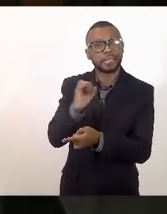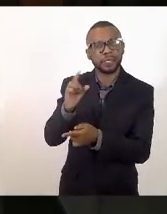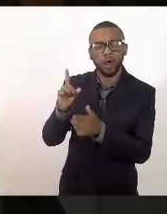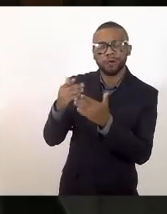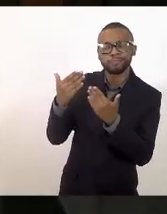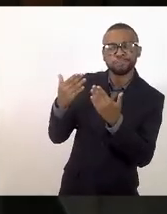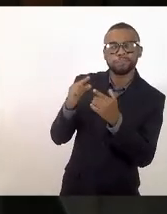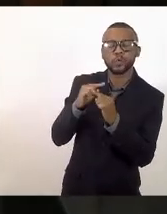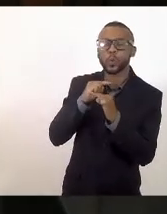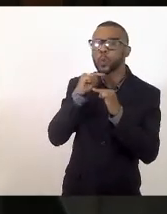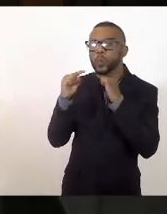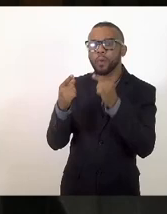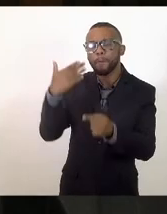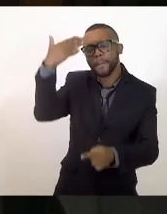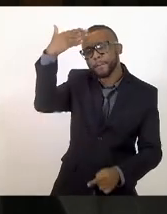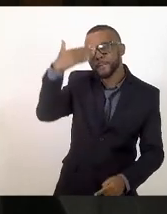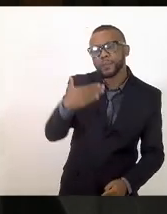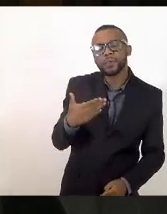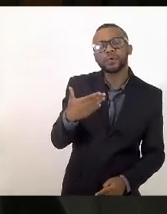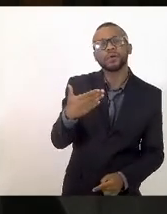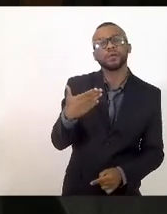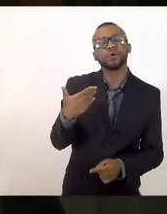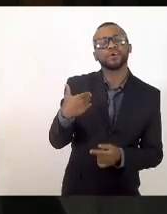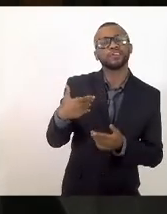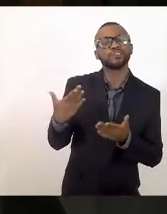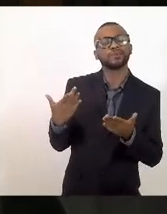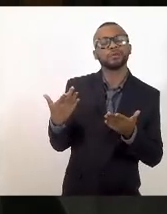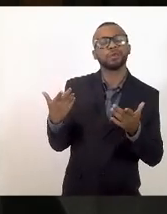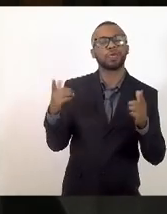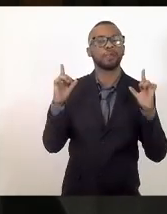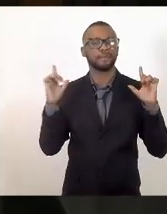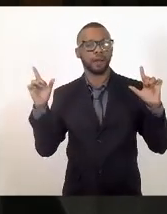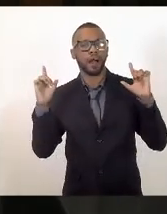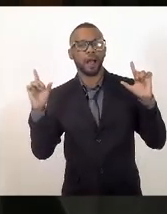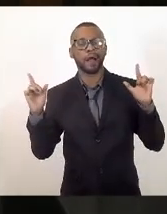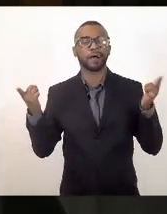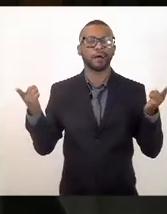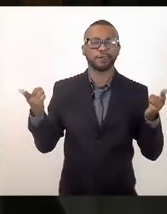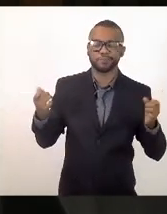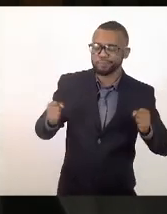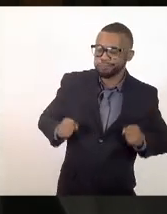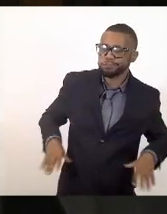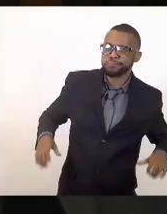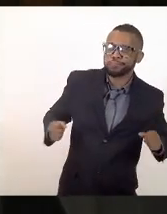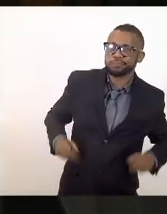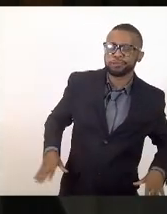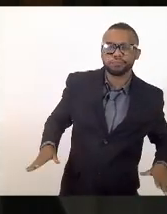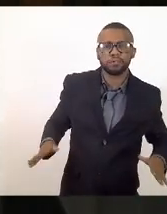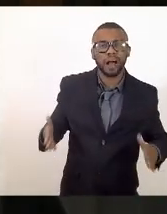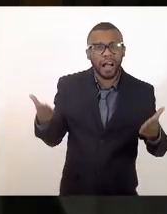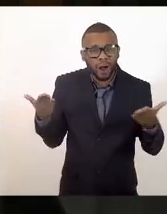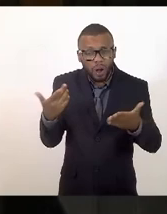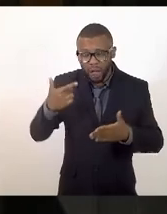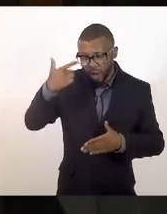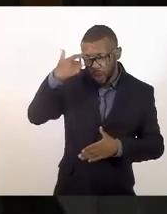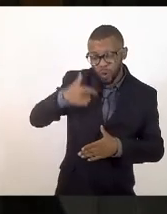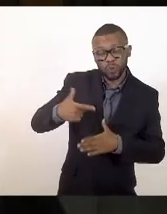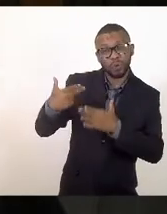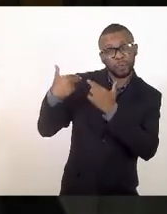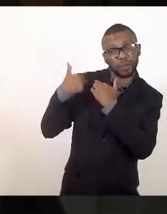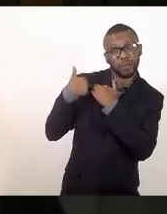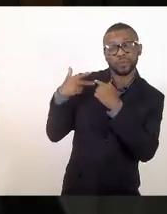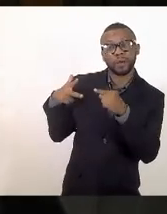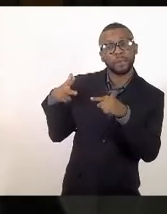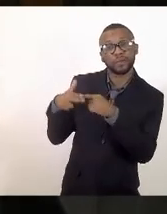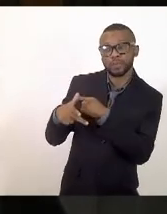um grande indício de desmando naquela cidade, ora, eu sou o responsável por impedir que esses kits